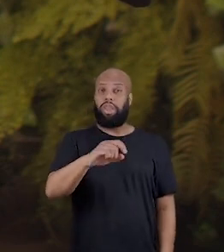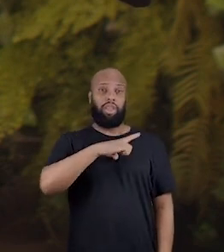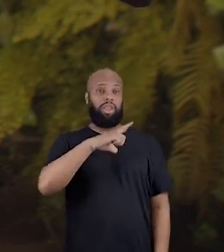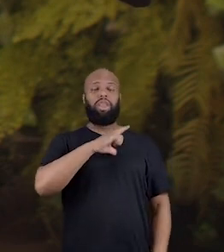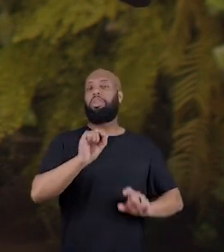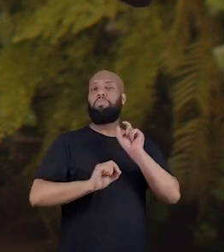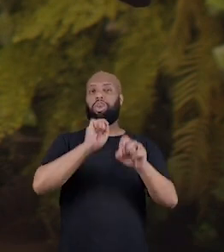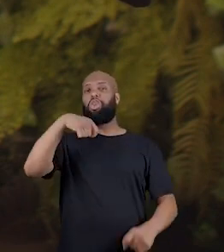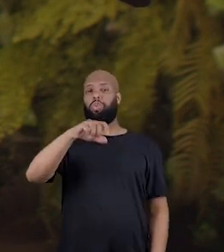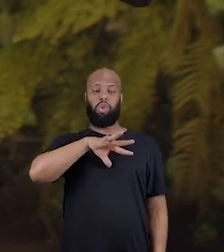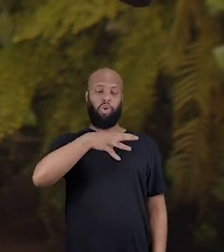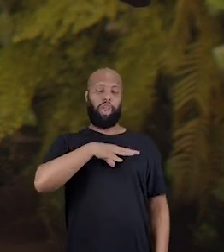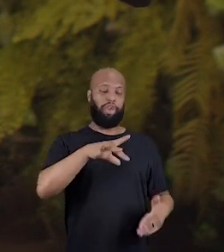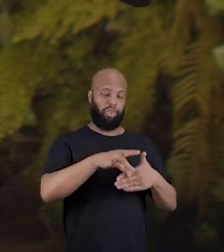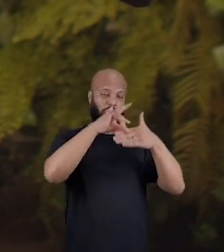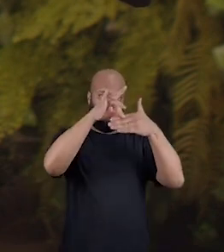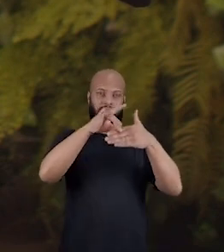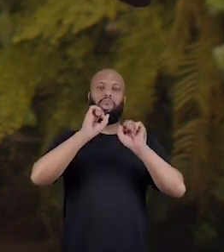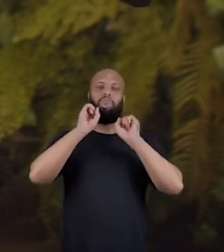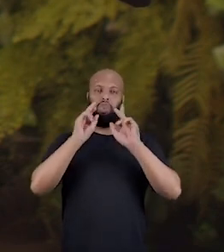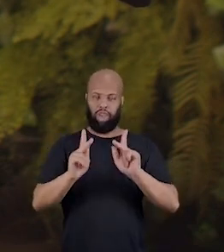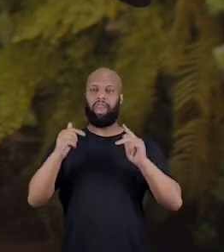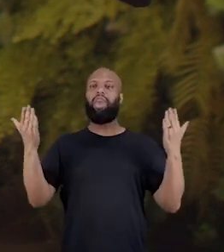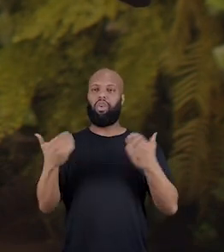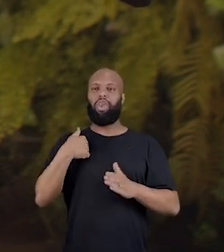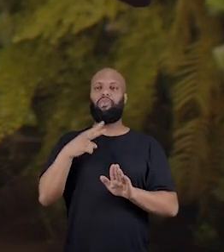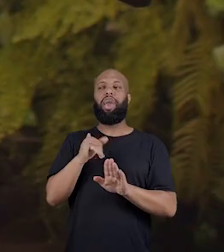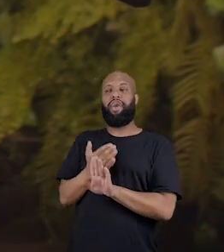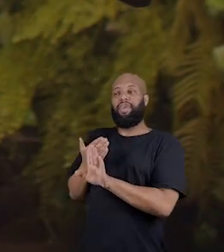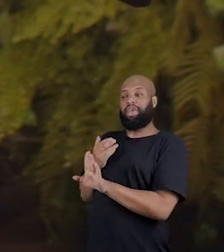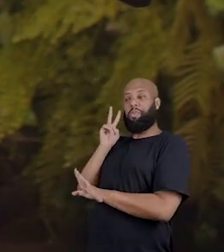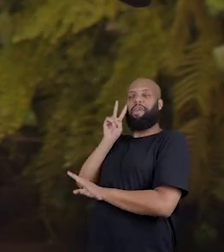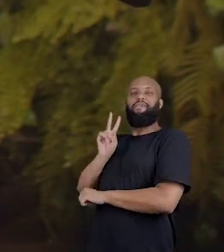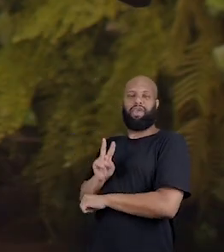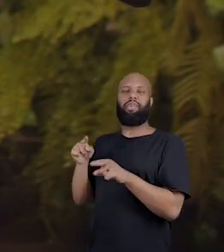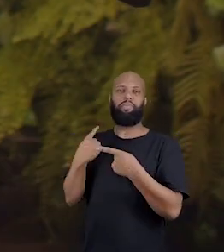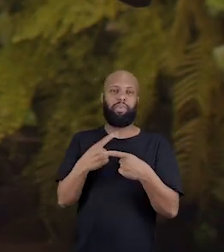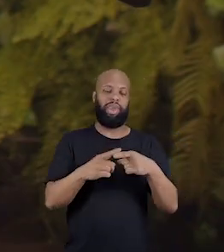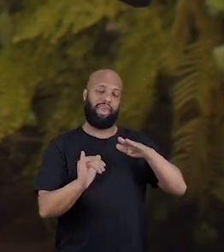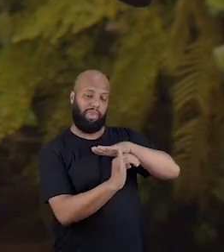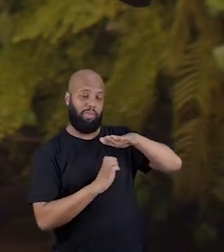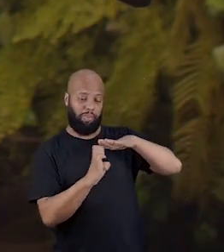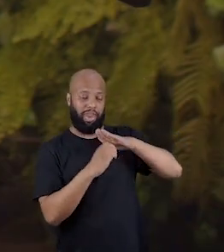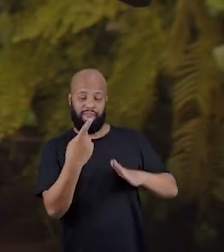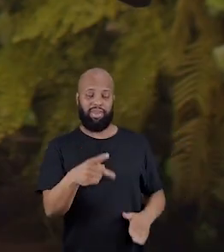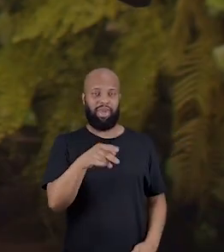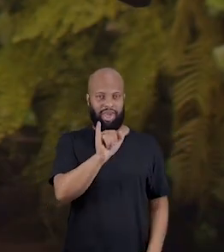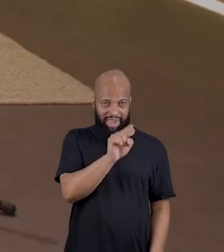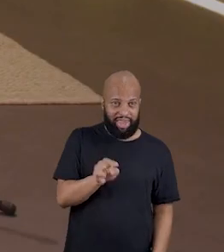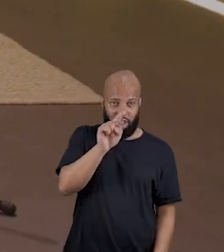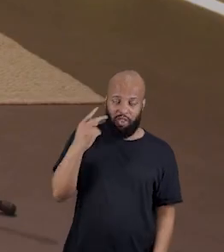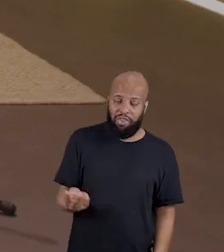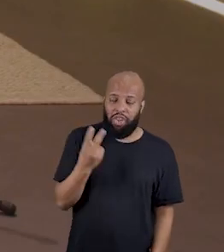que tem muito sobre a coragem do líder de sair desse comando e controle numa organização que historicamente valorizou